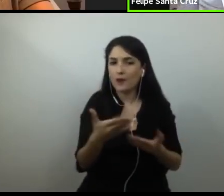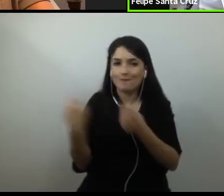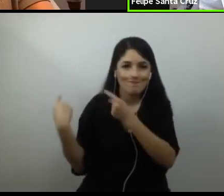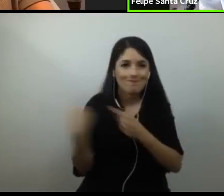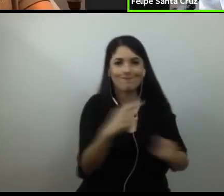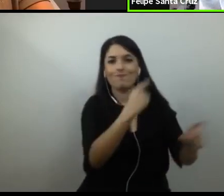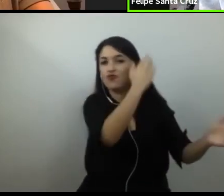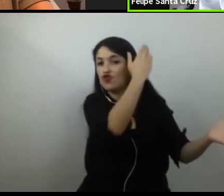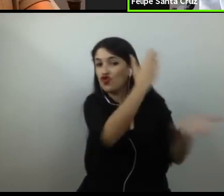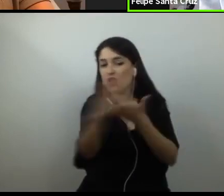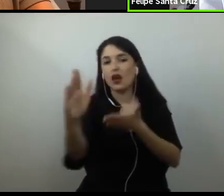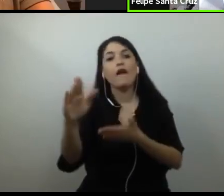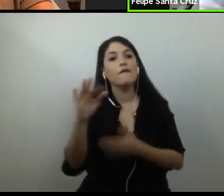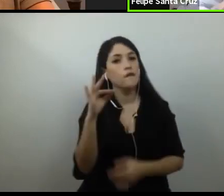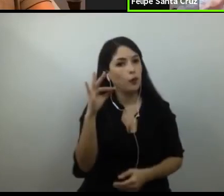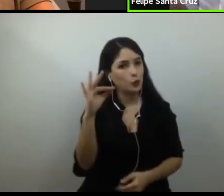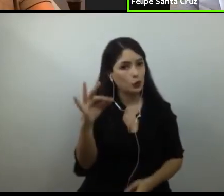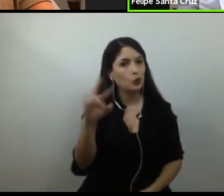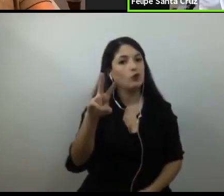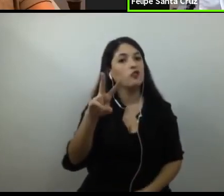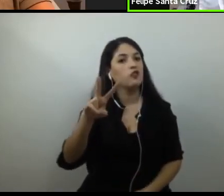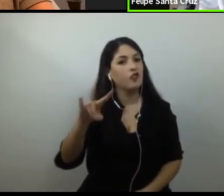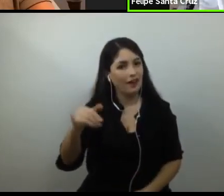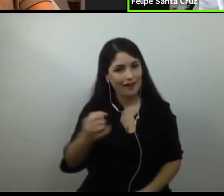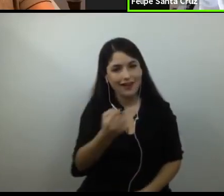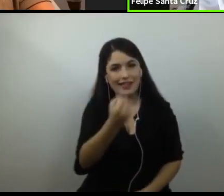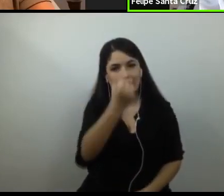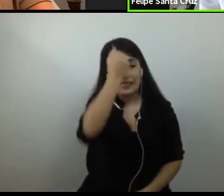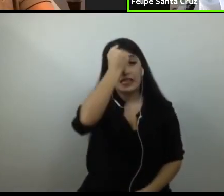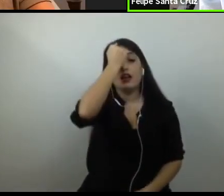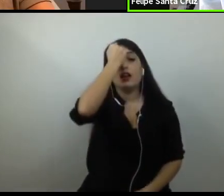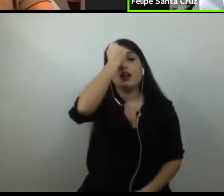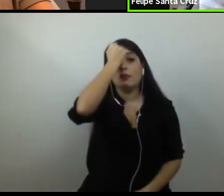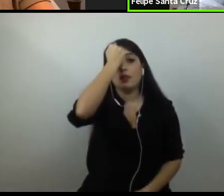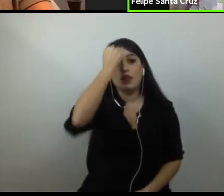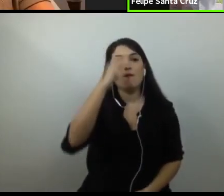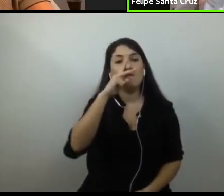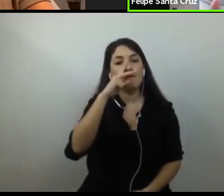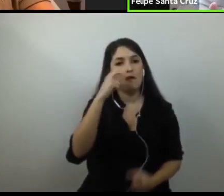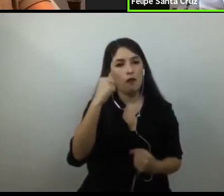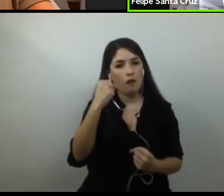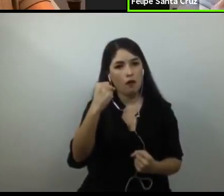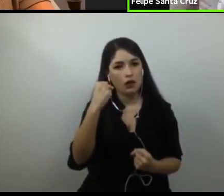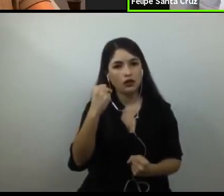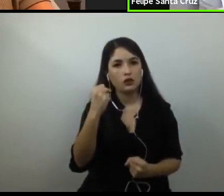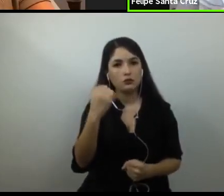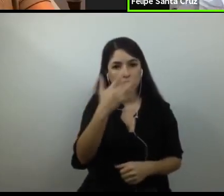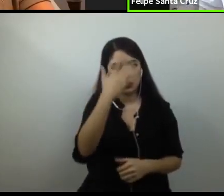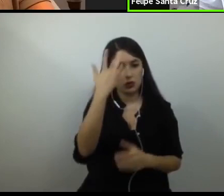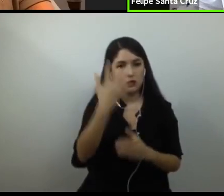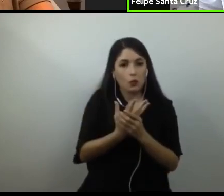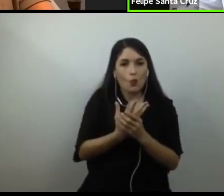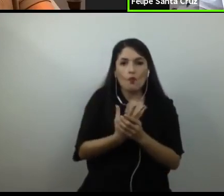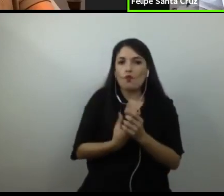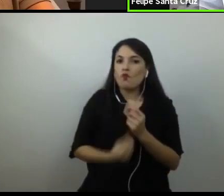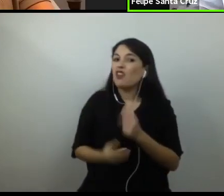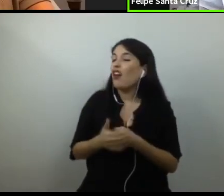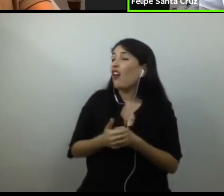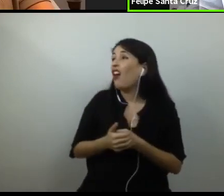futuro ele vai julgar de forma muito dura quem se omitiu no meio de uma pandemia que está